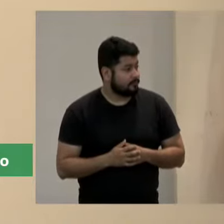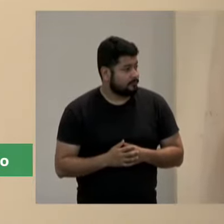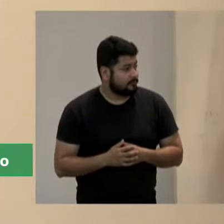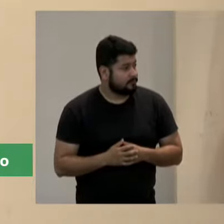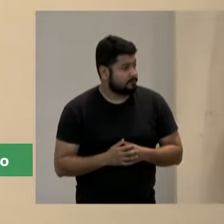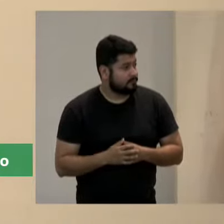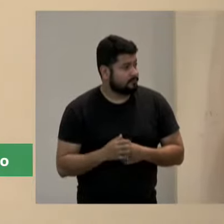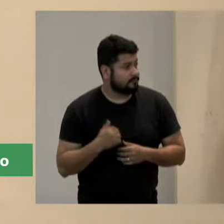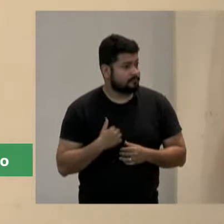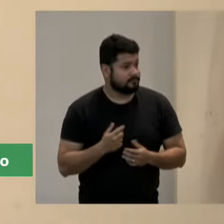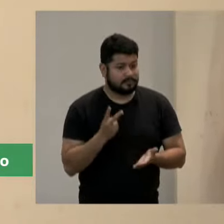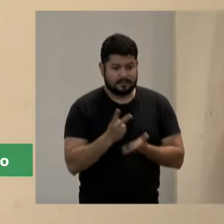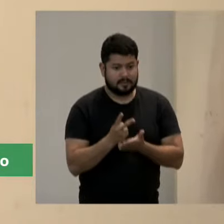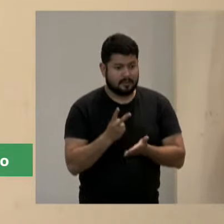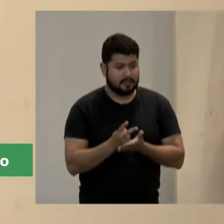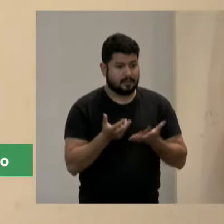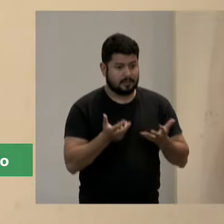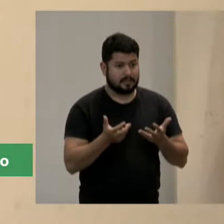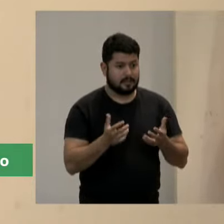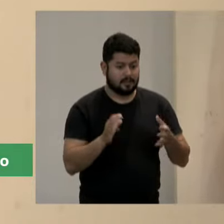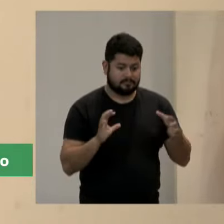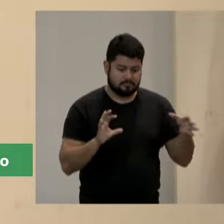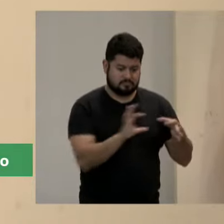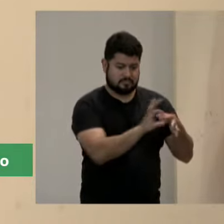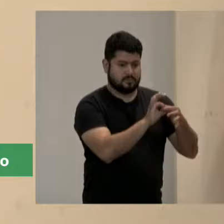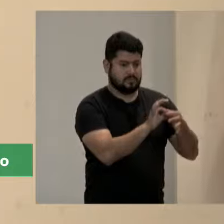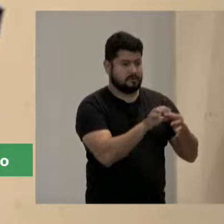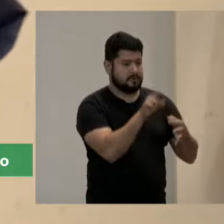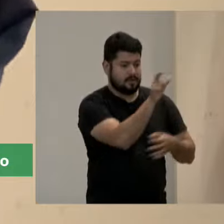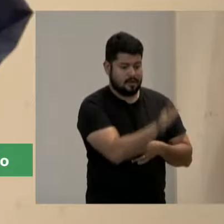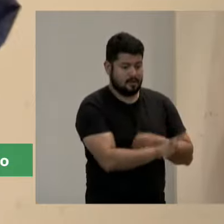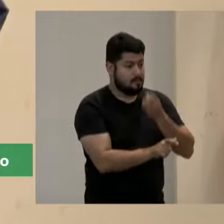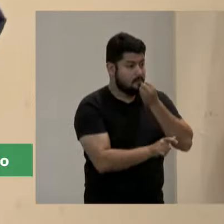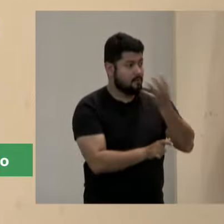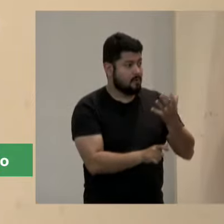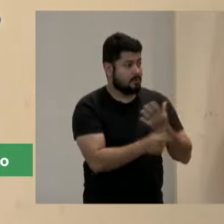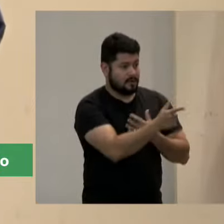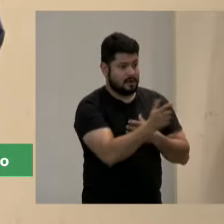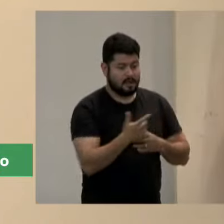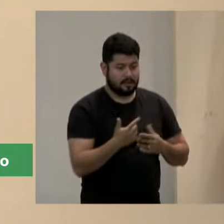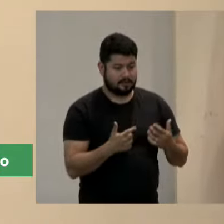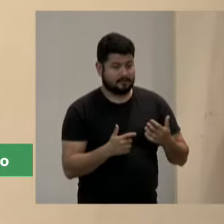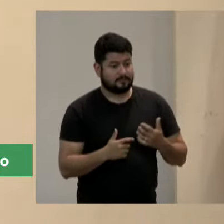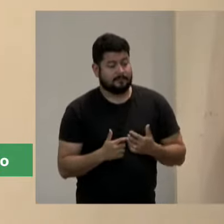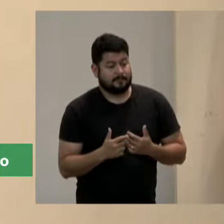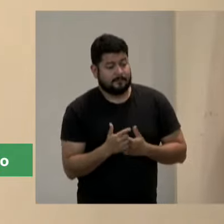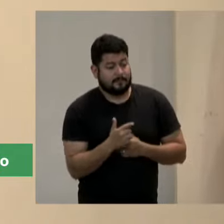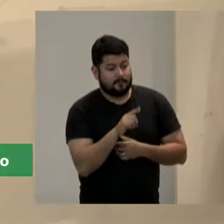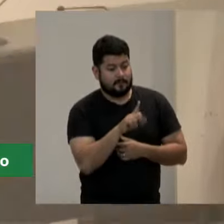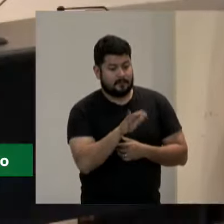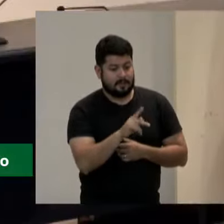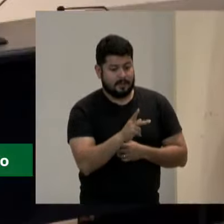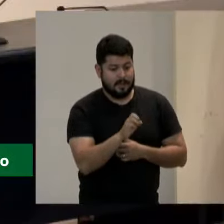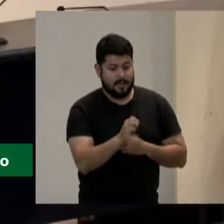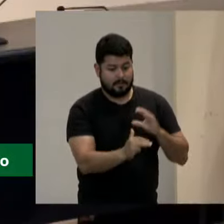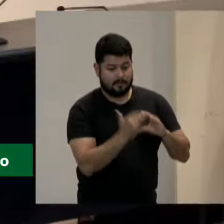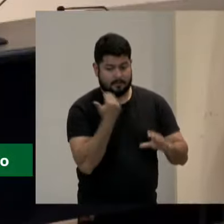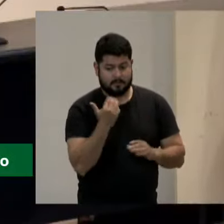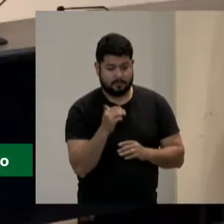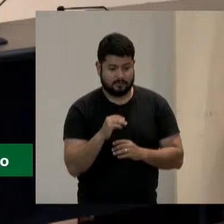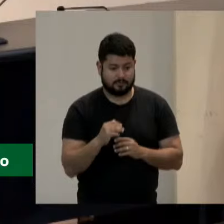eu sempre quero conectar com pessoas boas, sabe? E o Guilherme passou o telefone da doutora Juliana. E, doutora Juliana,